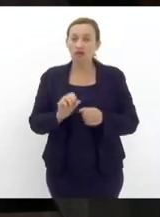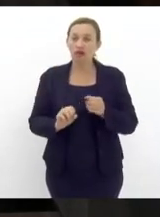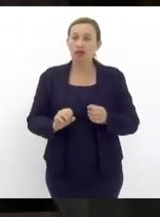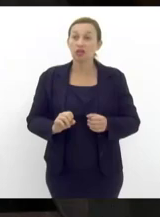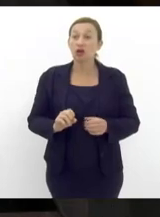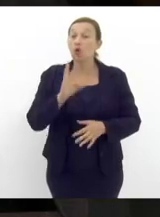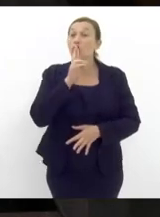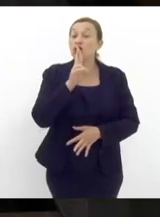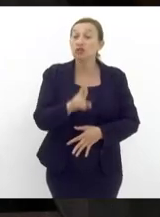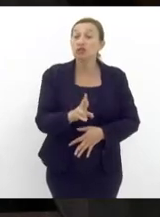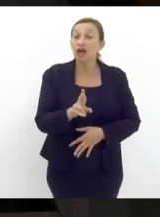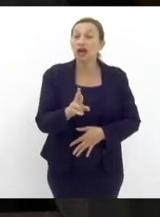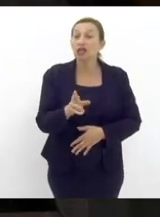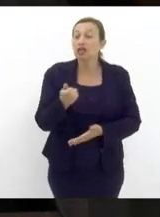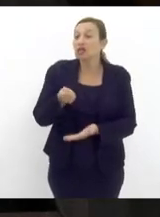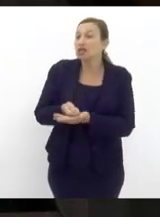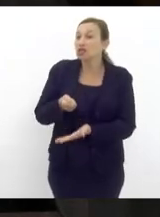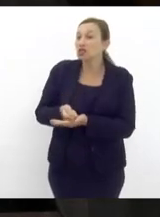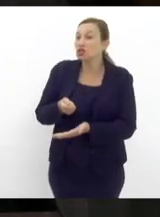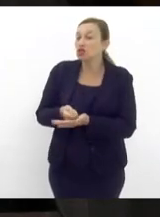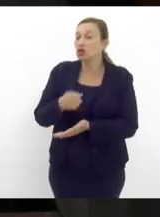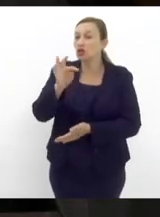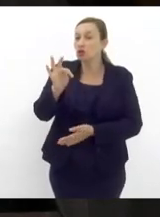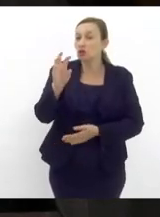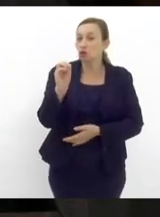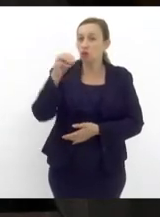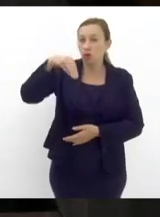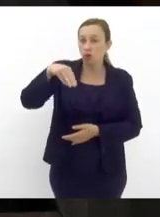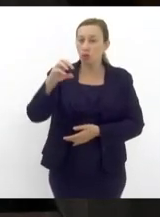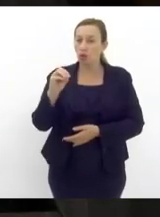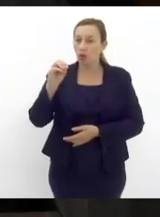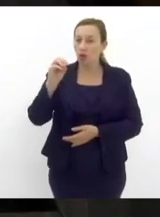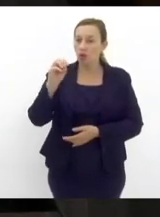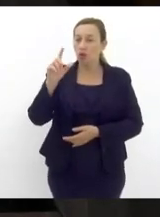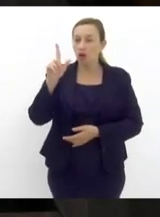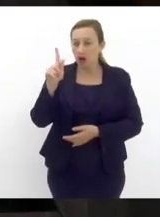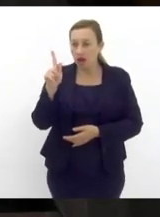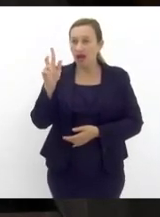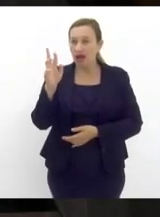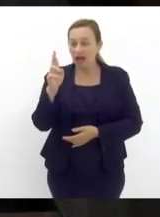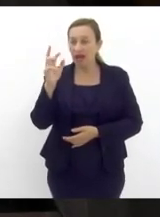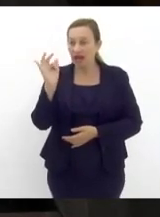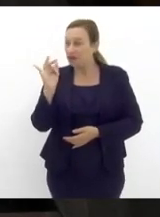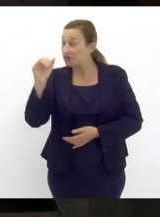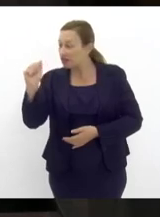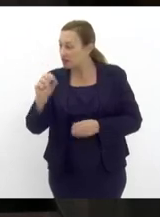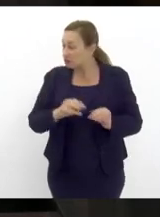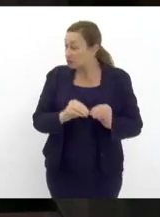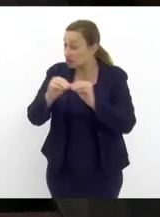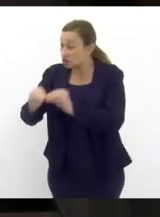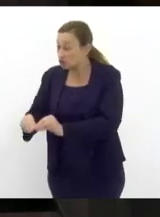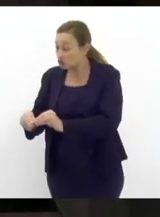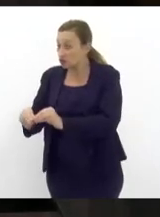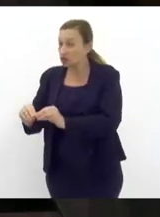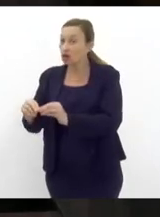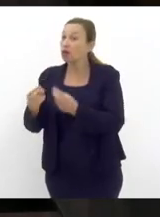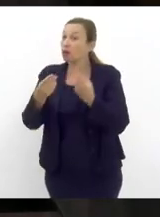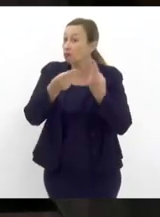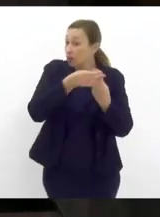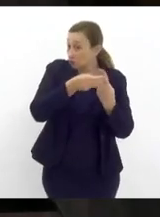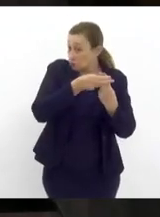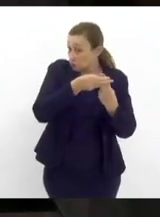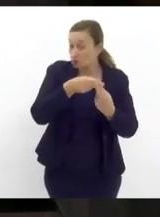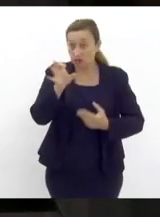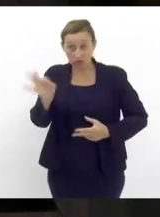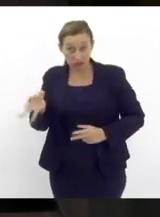o resultado do trações exigiu que fizesse uma tomografia ele internado do PU foi transferido para o hospital pelo SUS Teoricamente